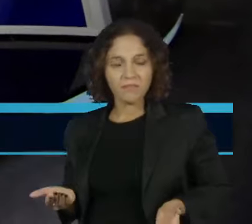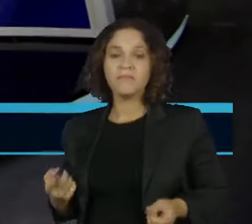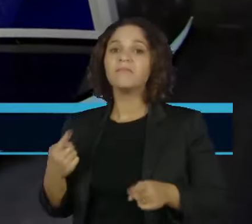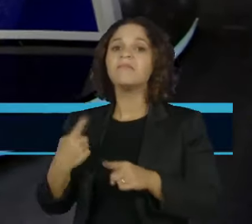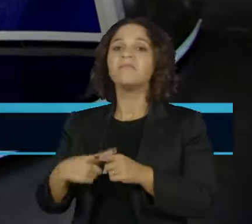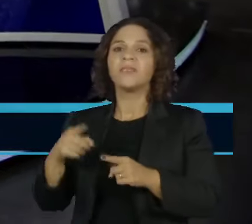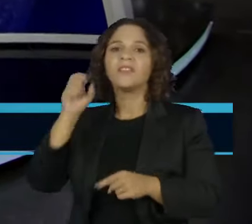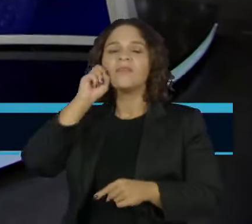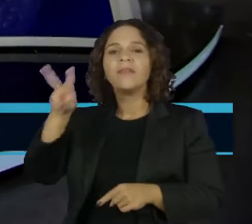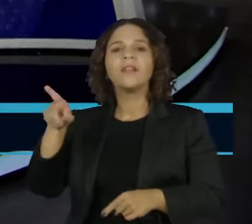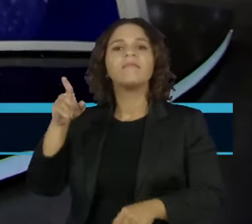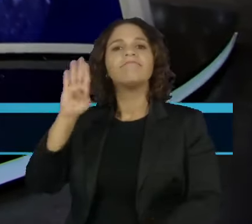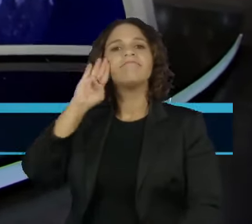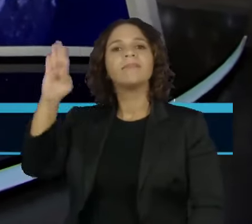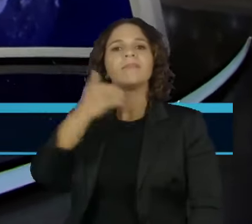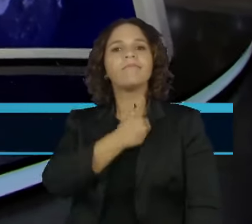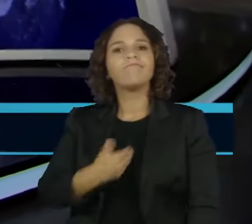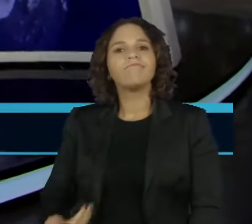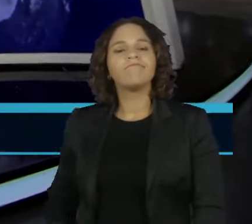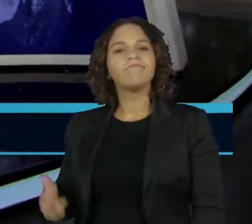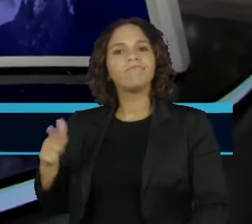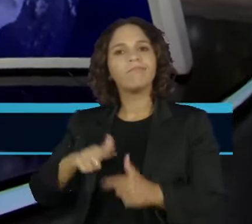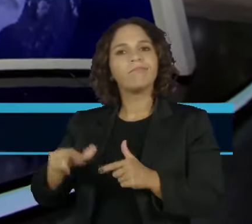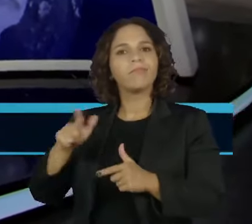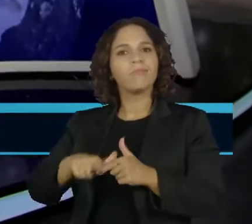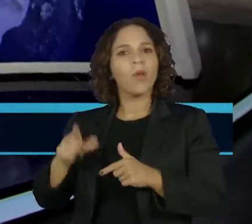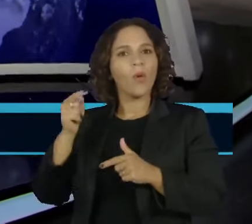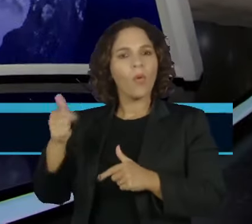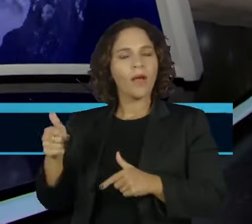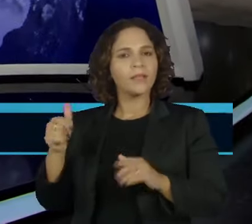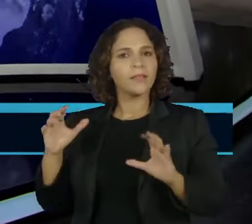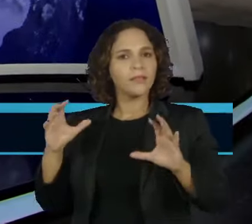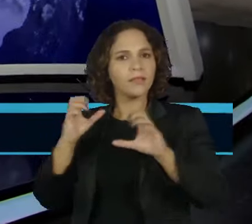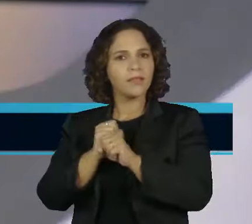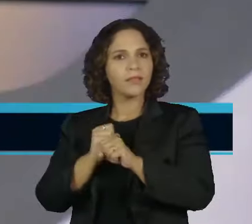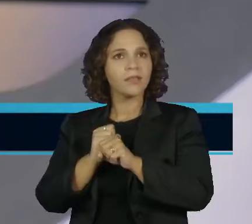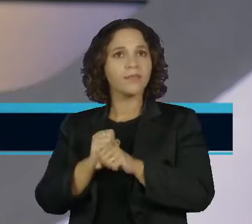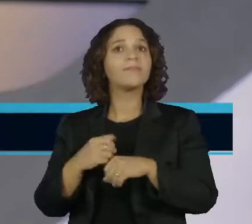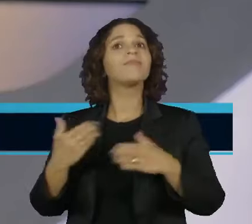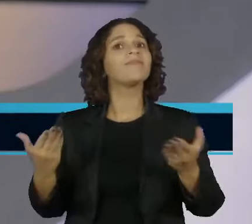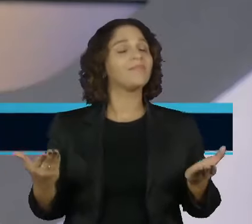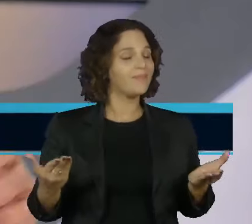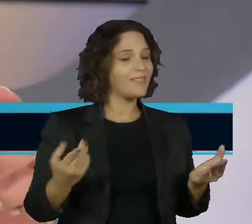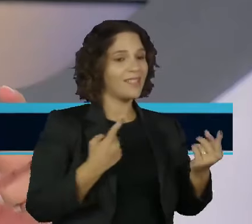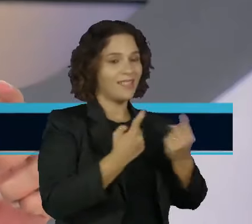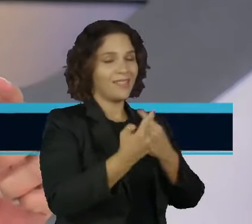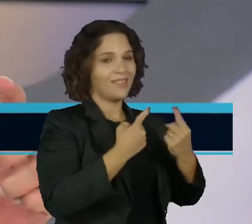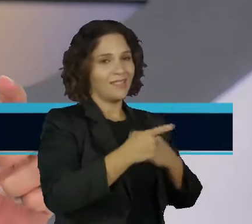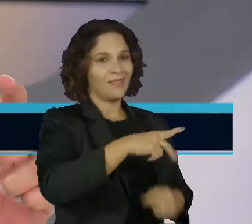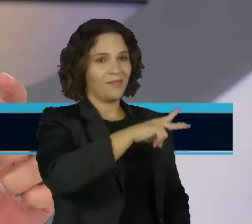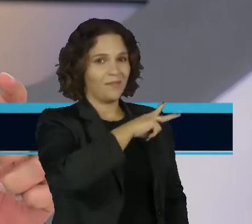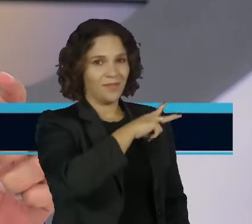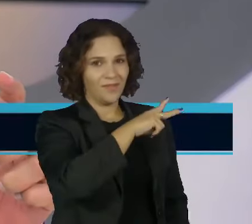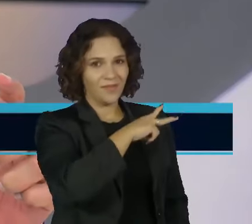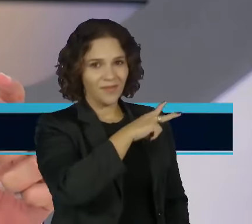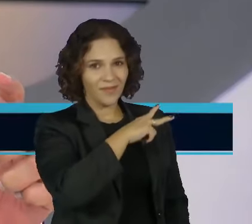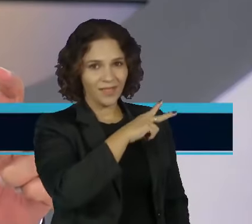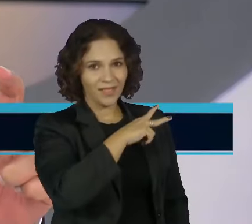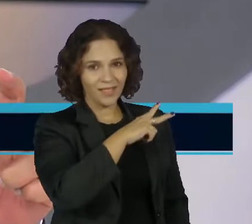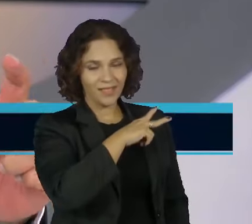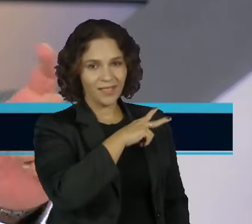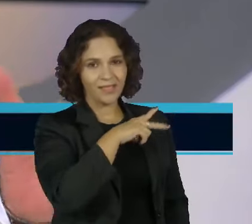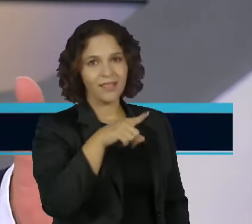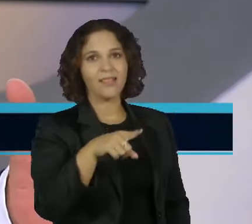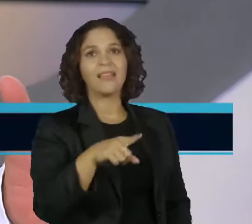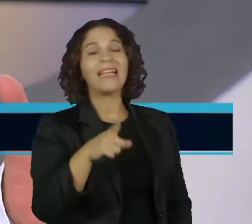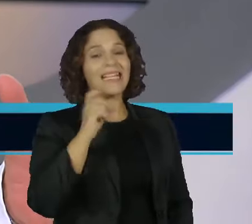as públicas que estão em pior condição, né? Quase na totalidade aí, não é? Sim, nas que foram privatizadas com a